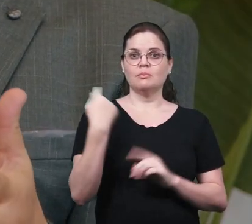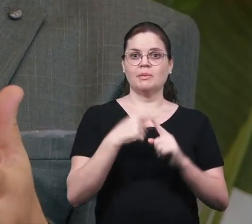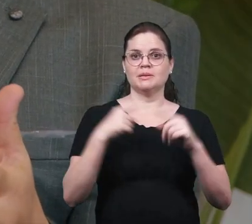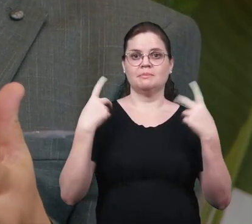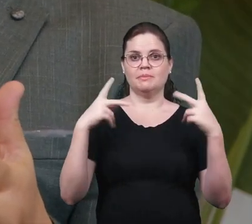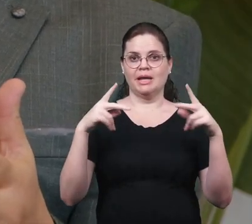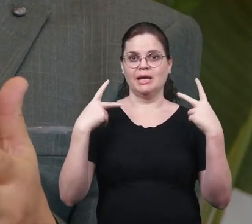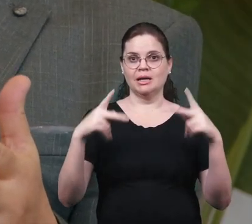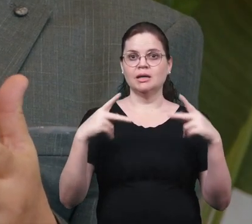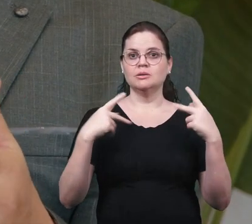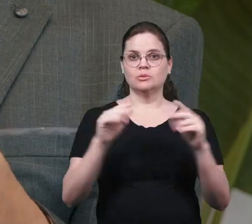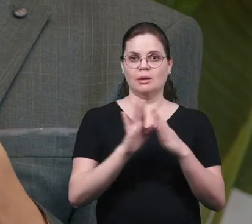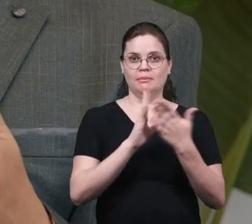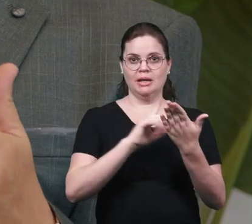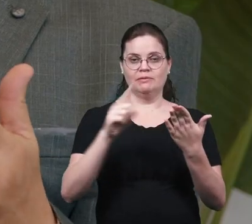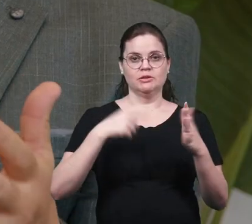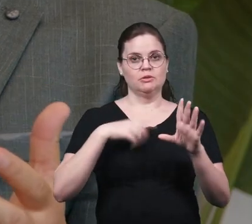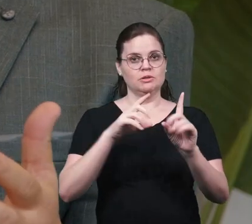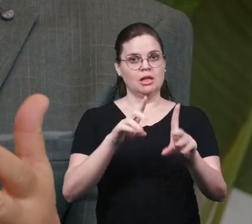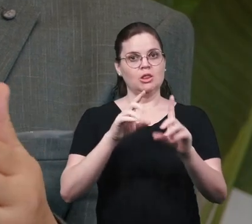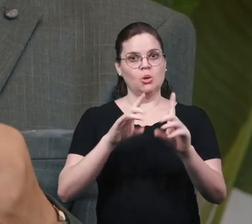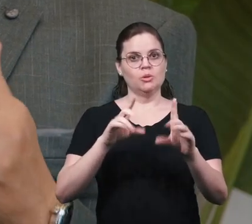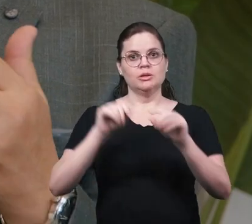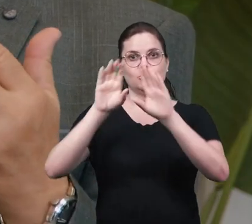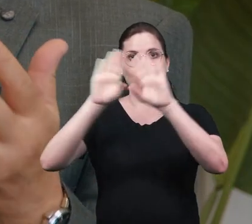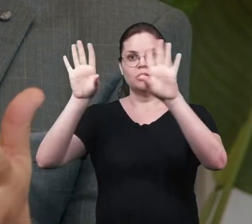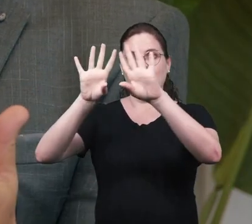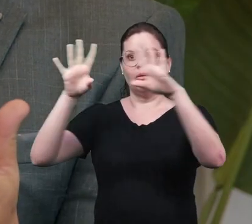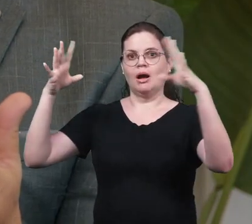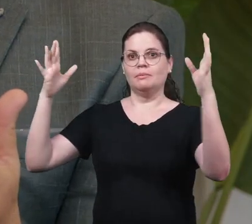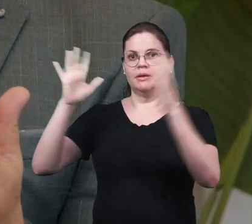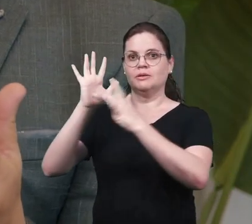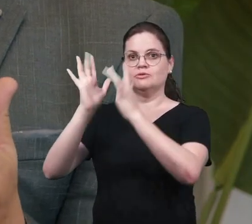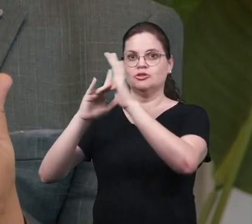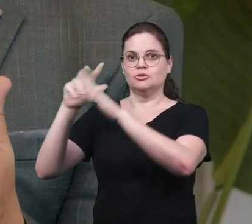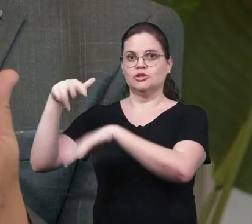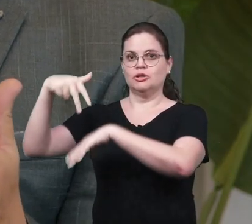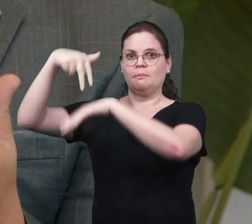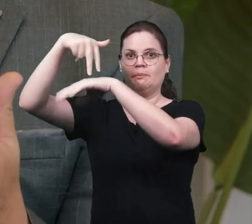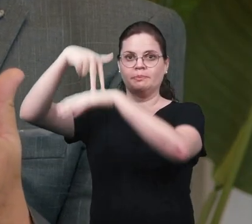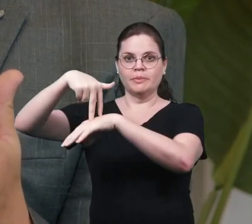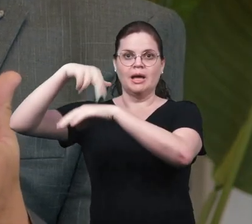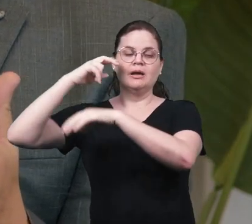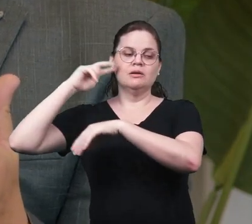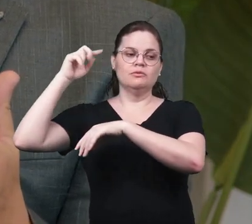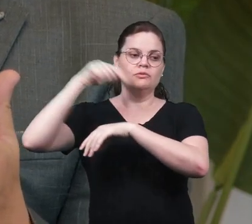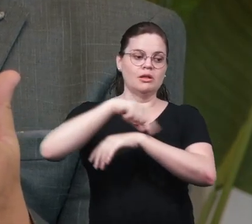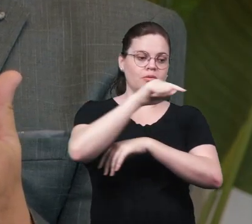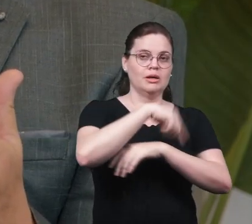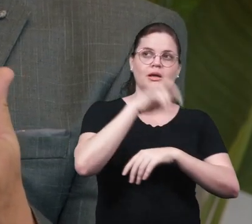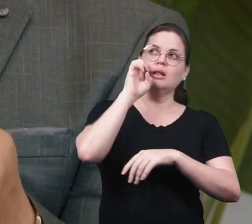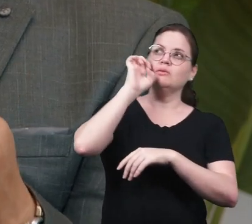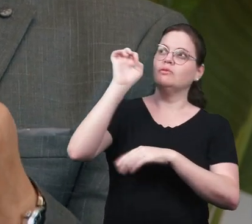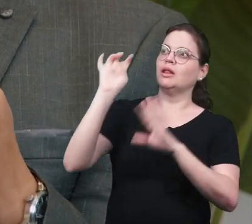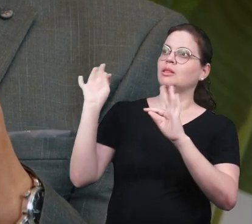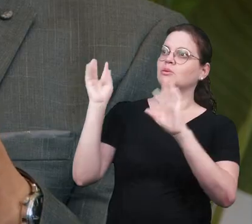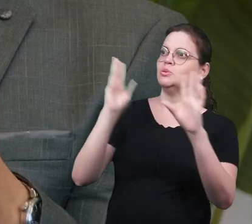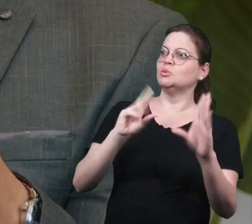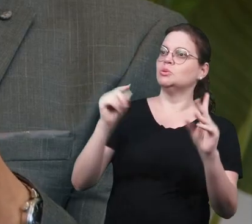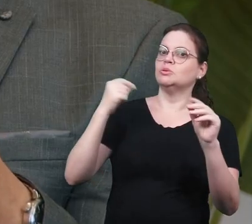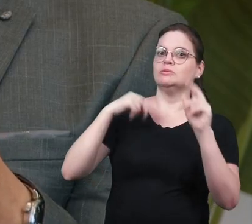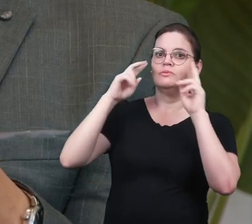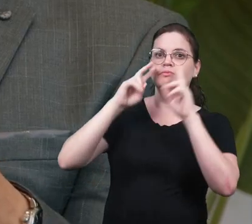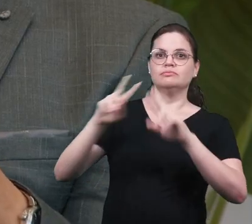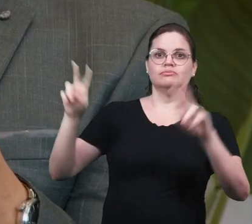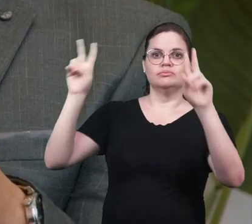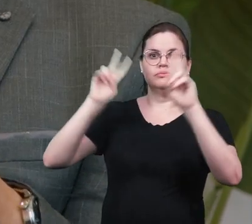pregando a palavra e o céu se abrindo e o Senhor de pé ali honrando o seu servo fiel. E como você